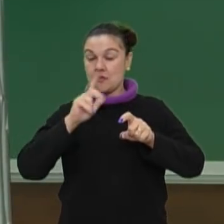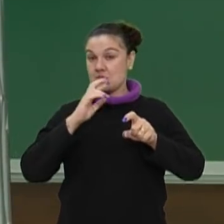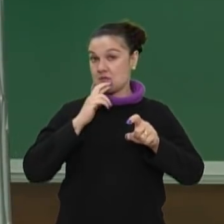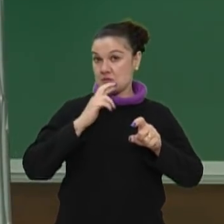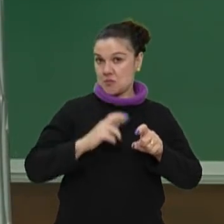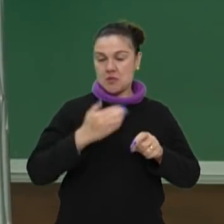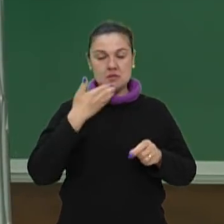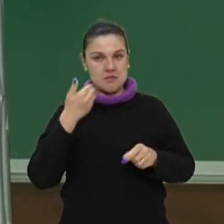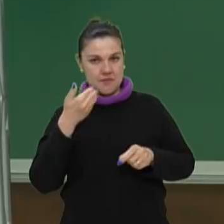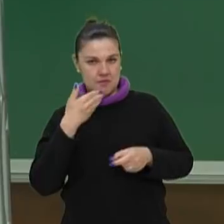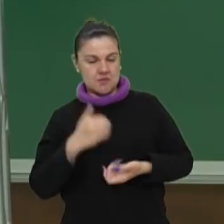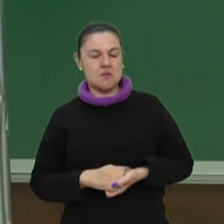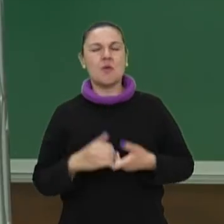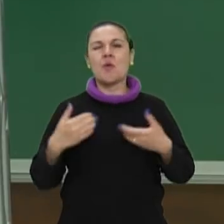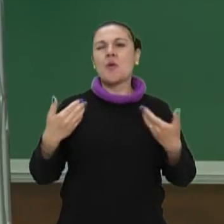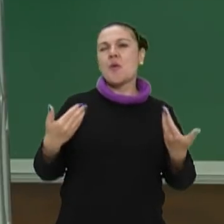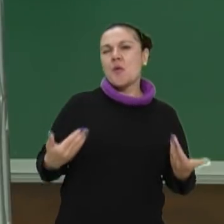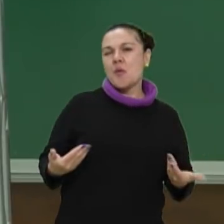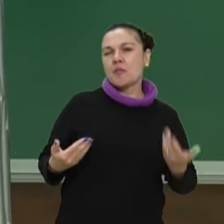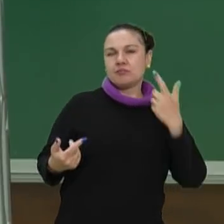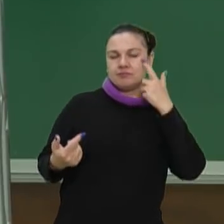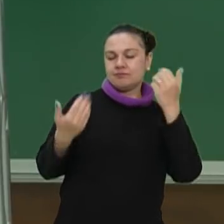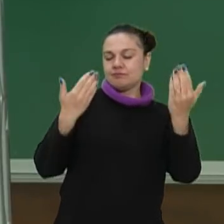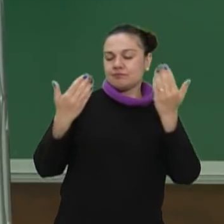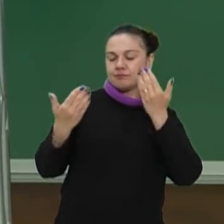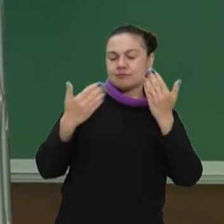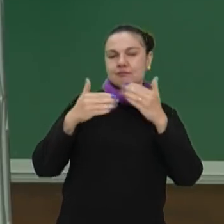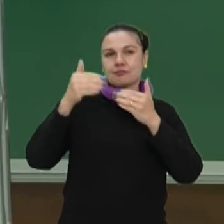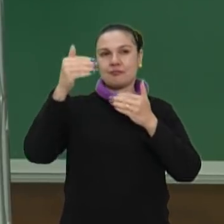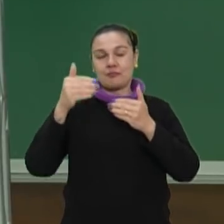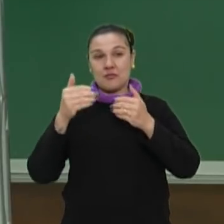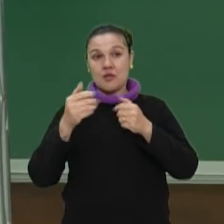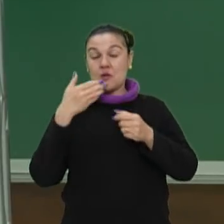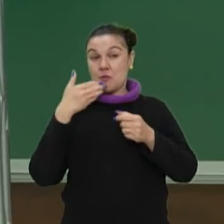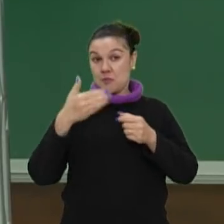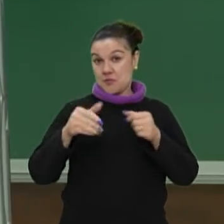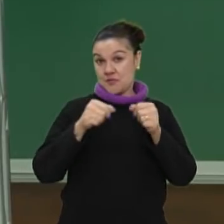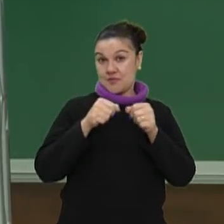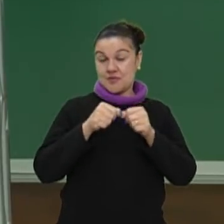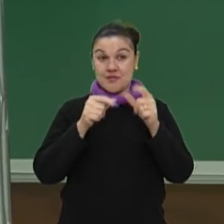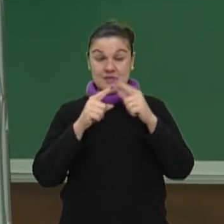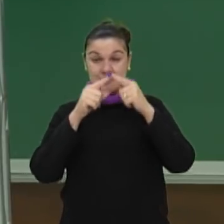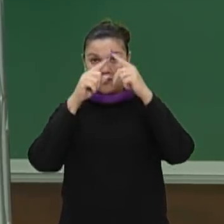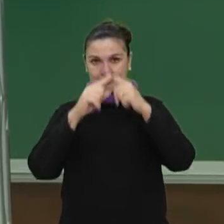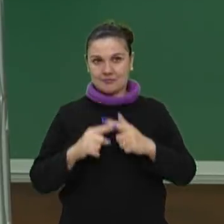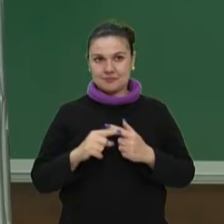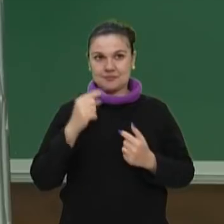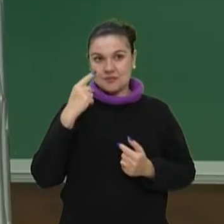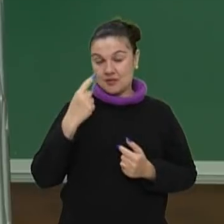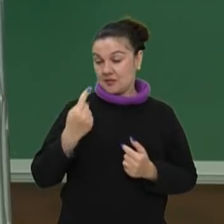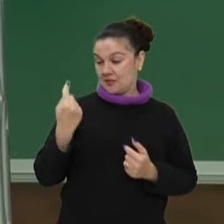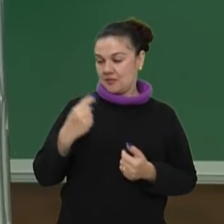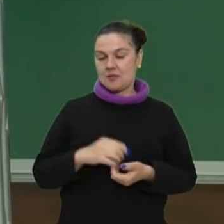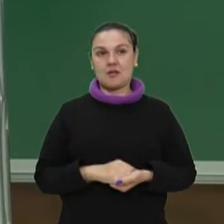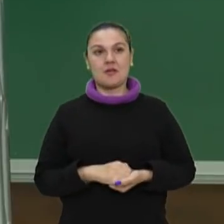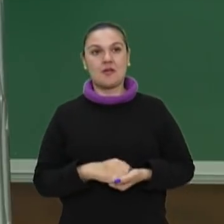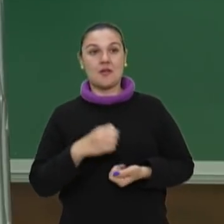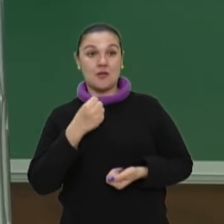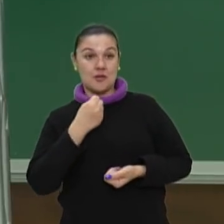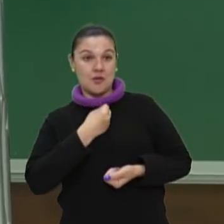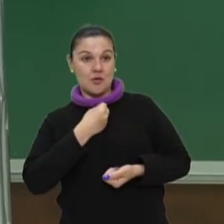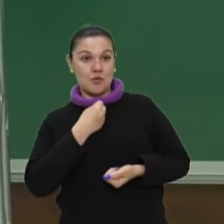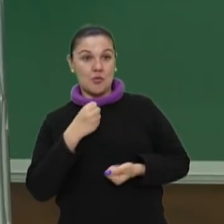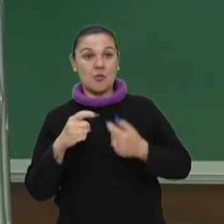desse problema, tá? Qual é a semelhança que tem esse produto notável com o que eu pedi para calcular? Perceba que aqui eu tenho um valor ao